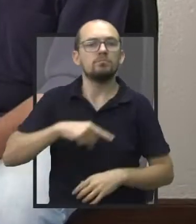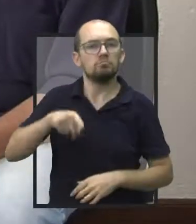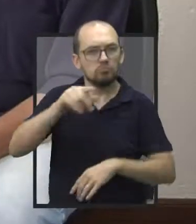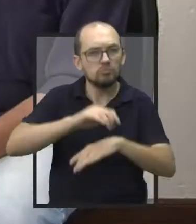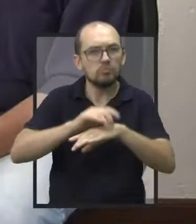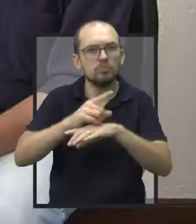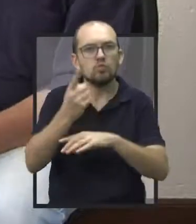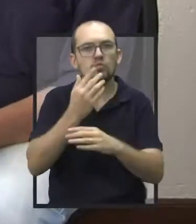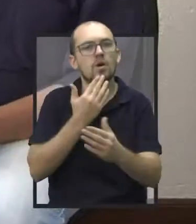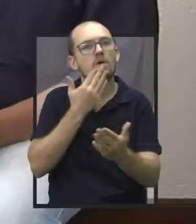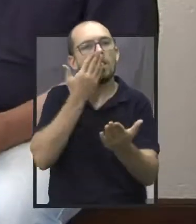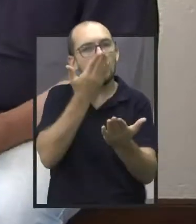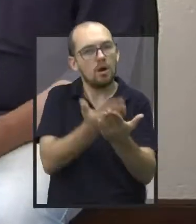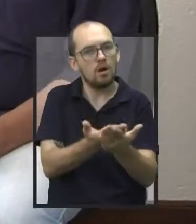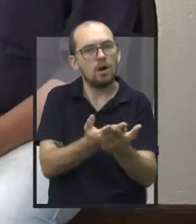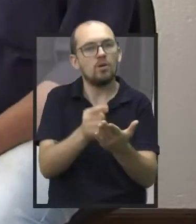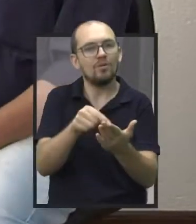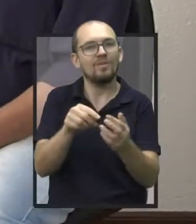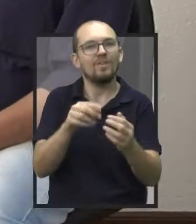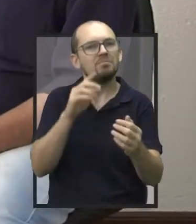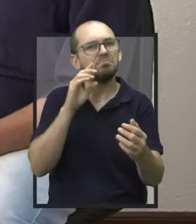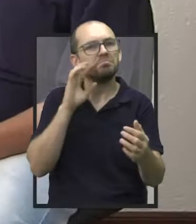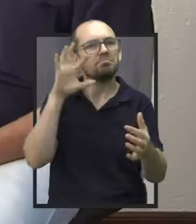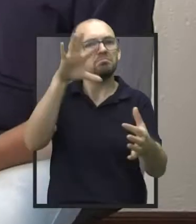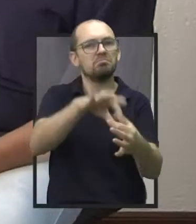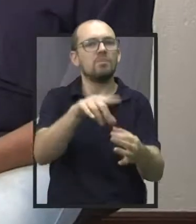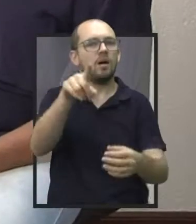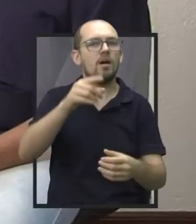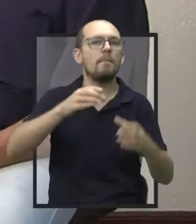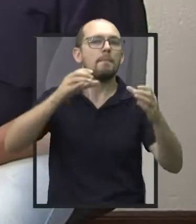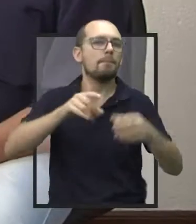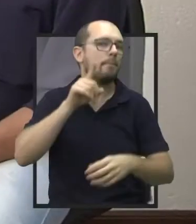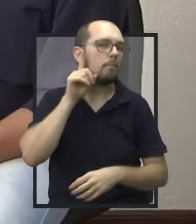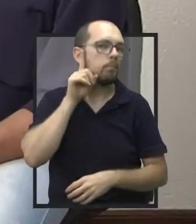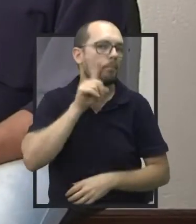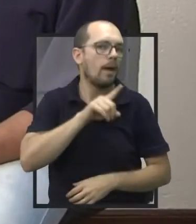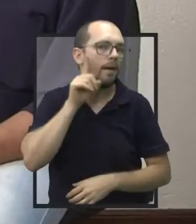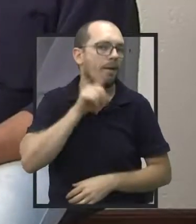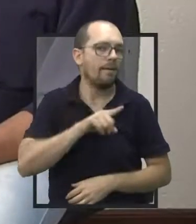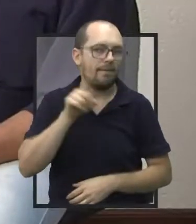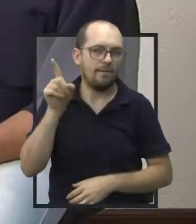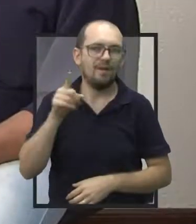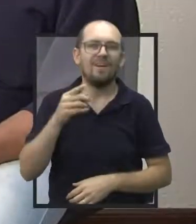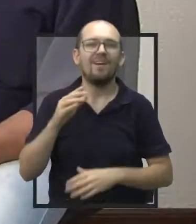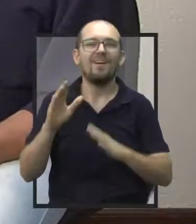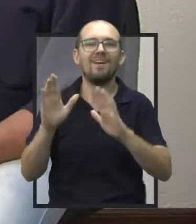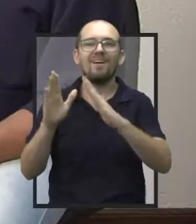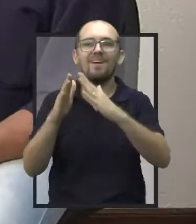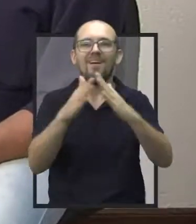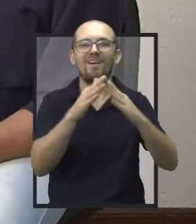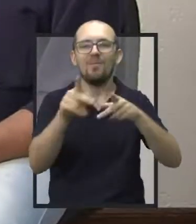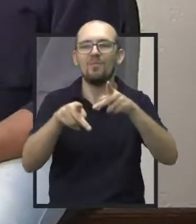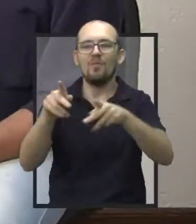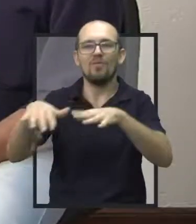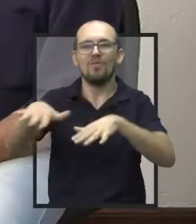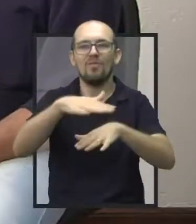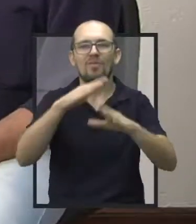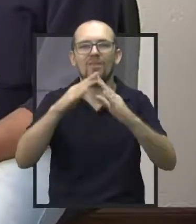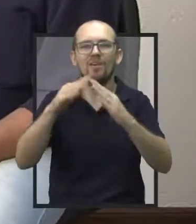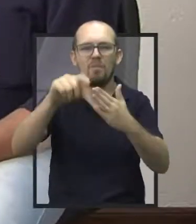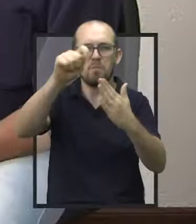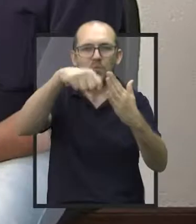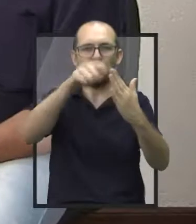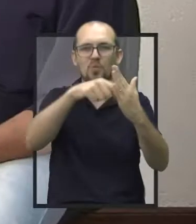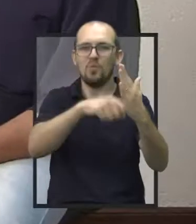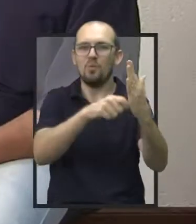que surtiu o efeito ali na região do jardim américa é onde os moradores fizeram até um abaixo-assinado eles reclamavam que